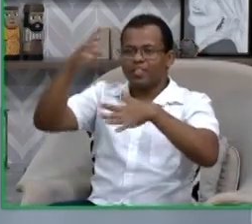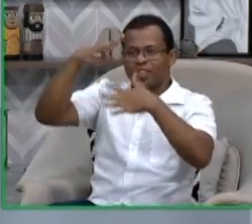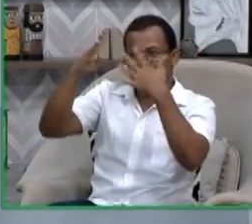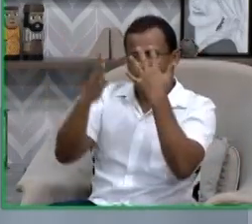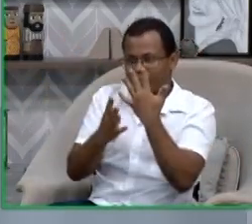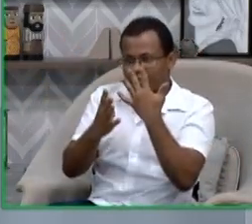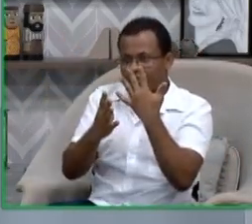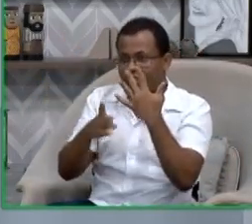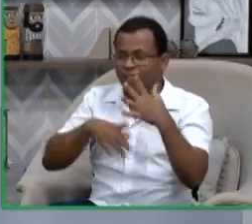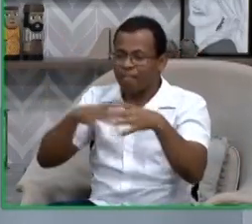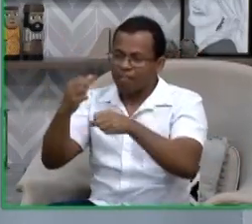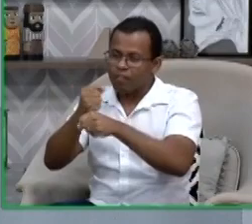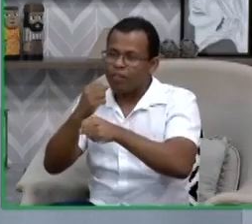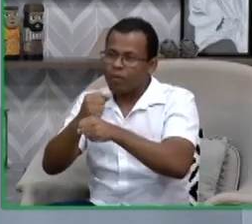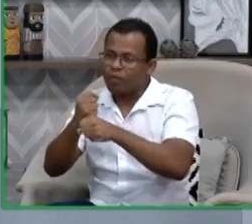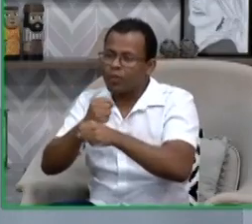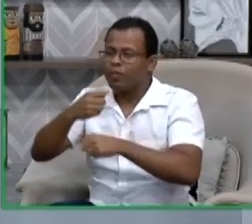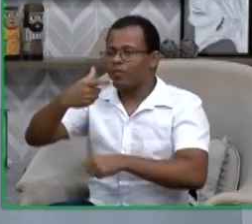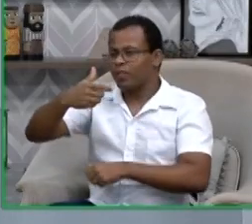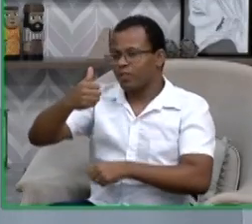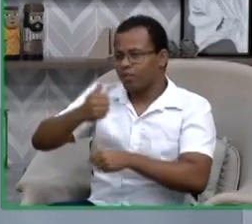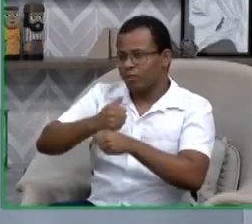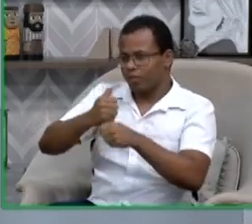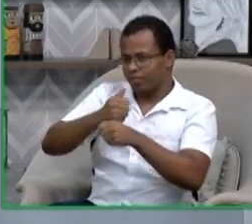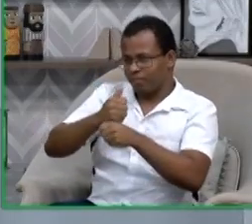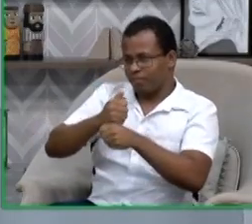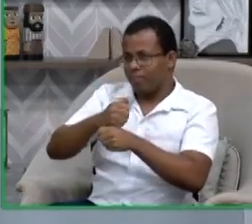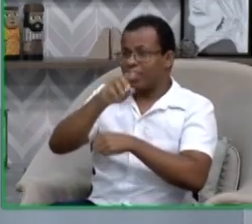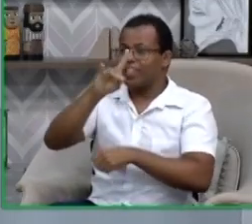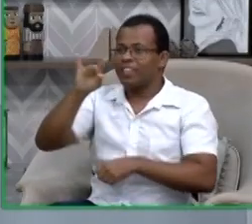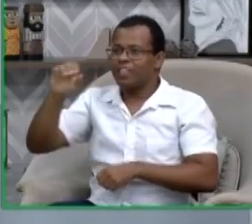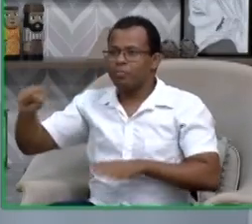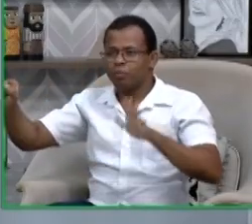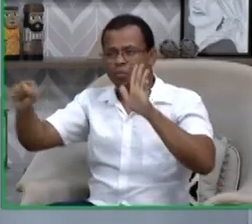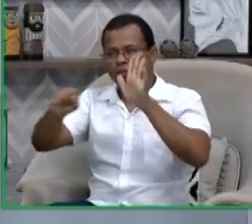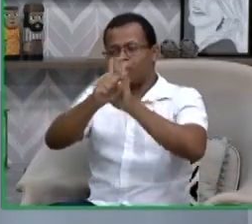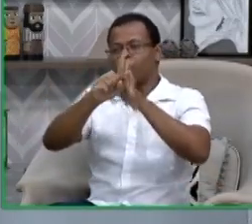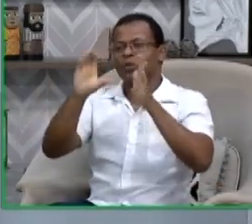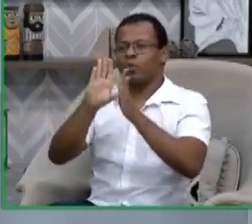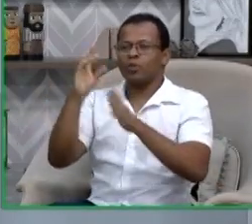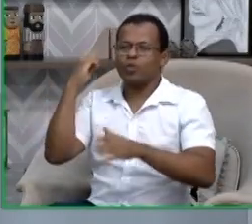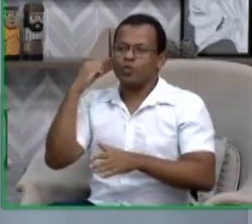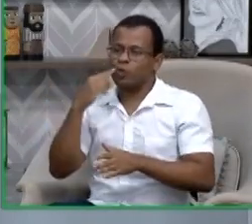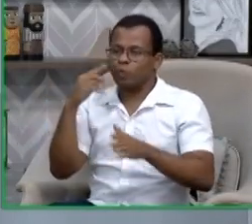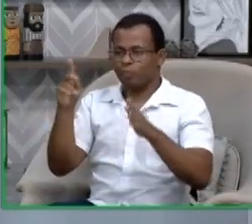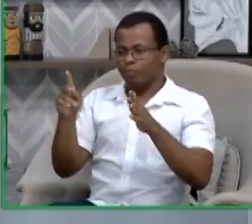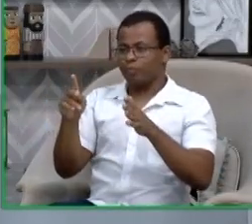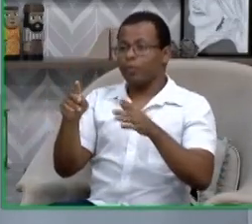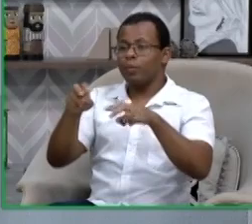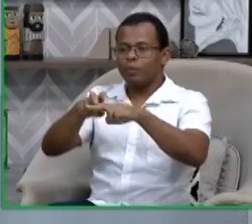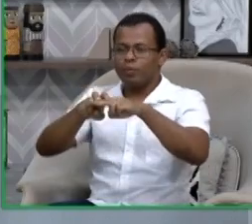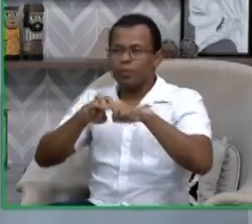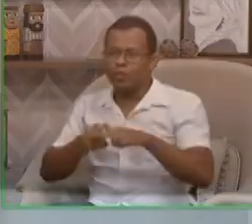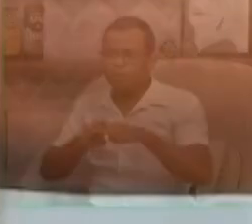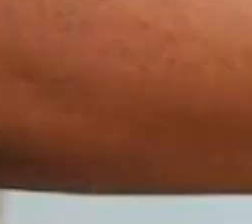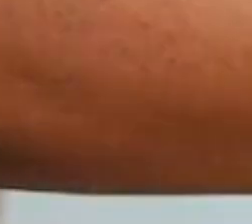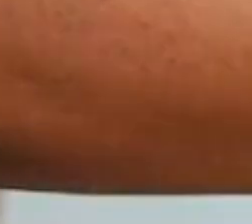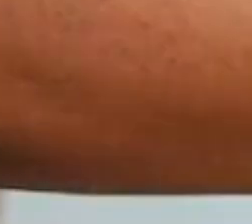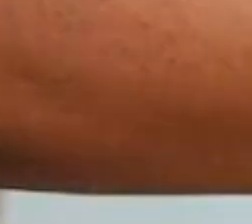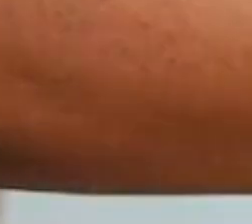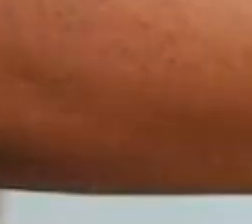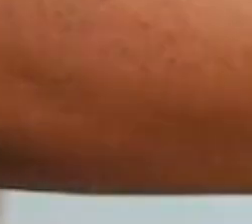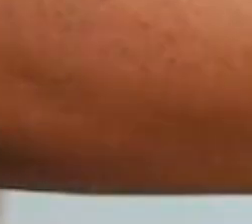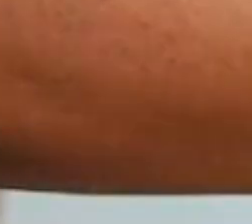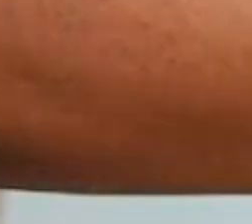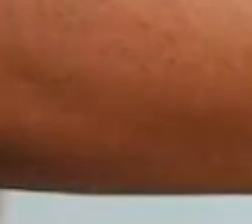de Sinais completa 21 anos. E essa data é muito marcante para a comunidade surda. Por isso, o Departamento de Libras